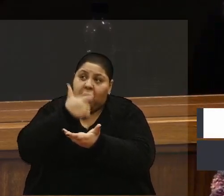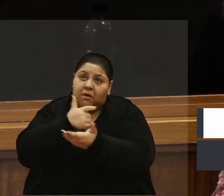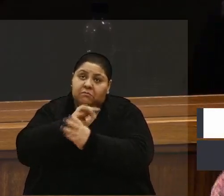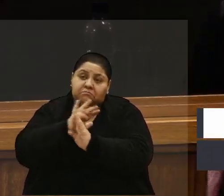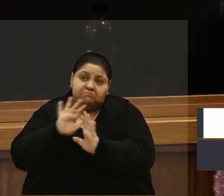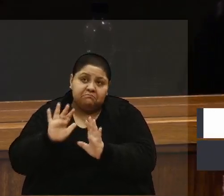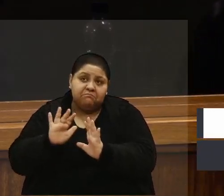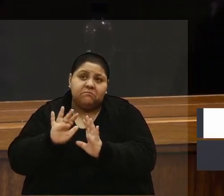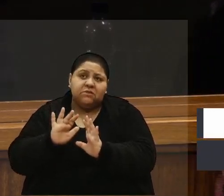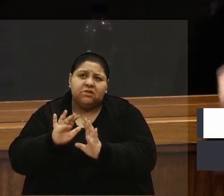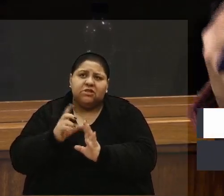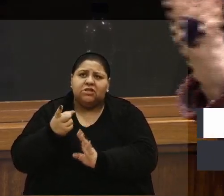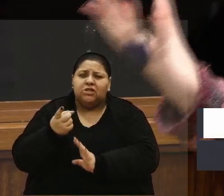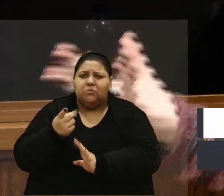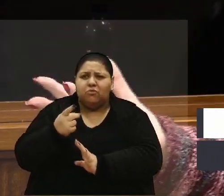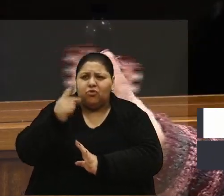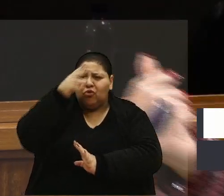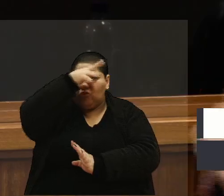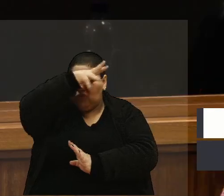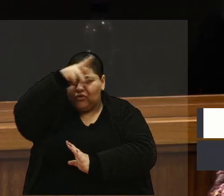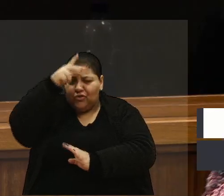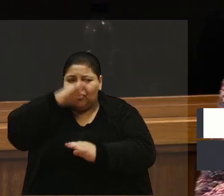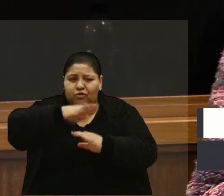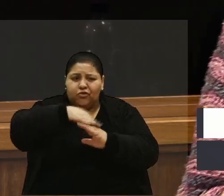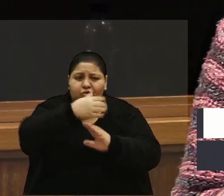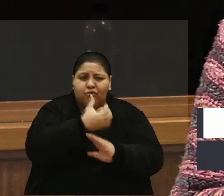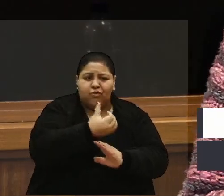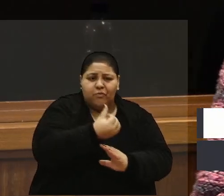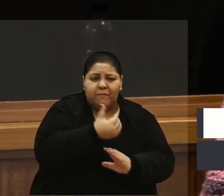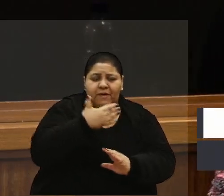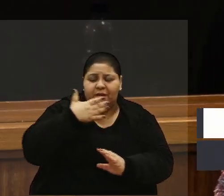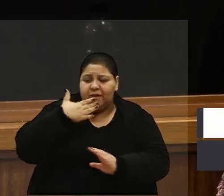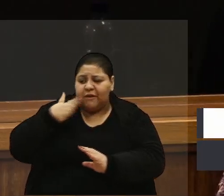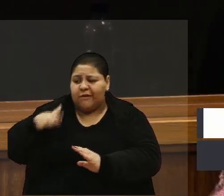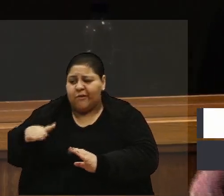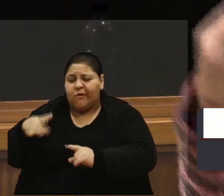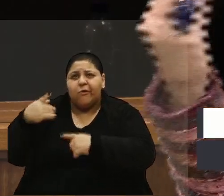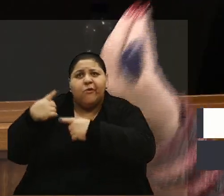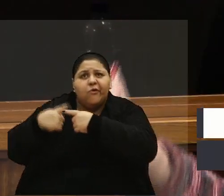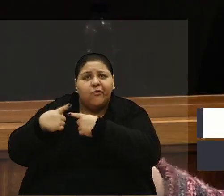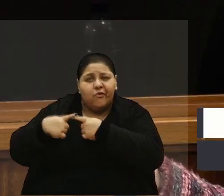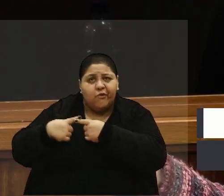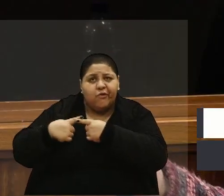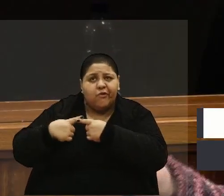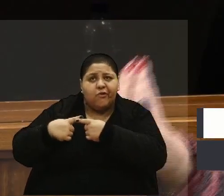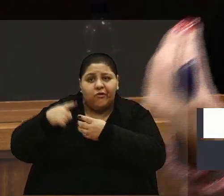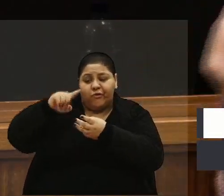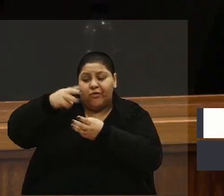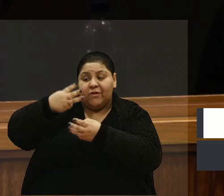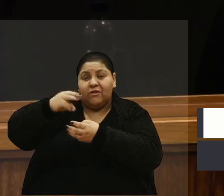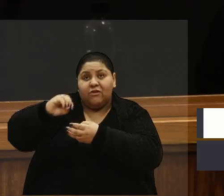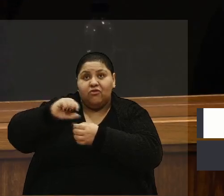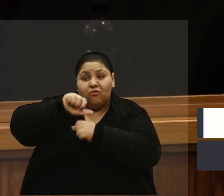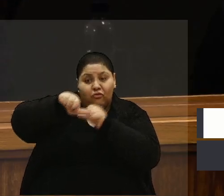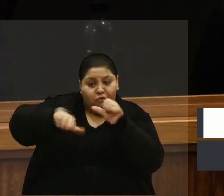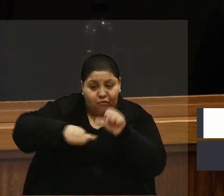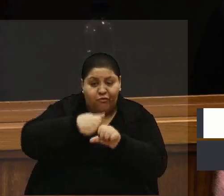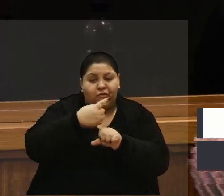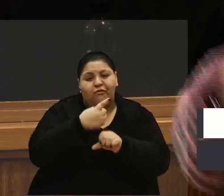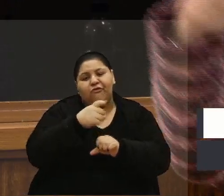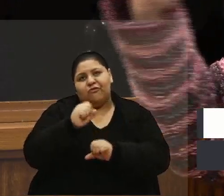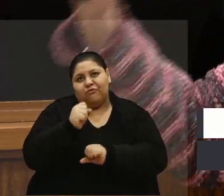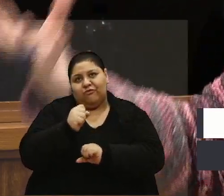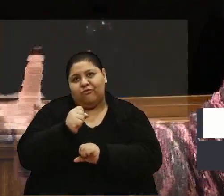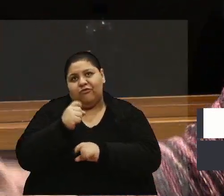que foi 12 do município, mais 6 infantis, porque aquelas 30 hoje viraram 18,